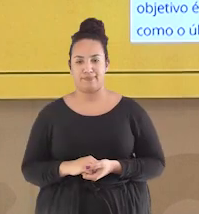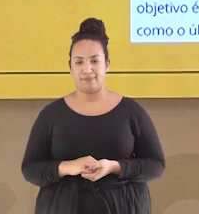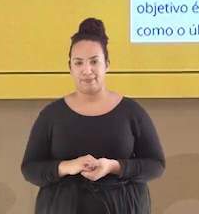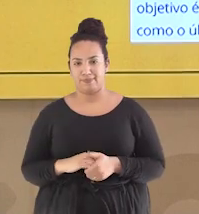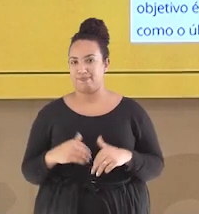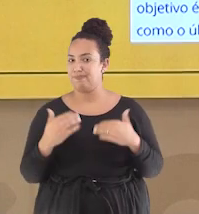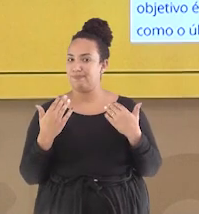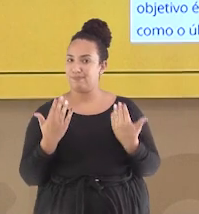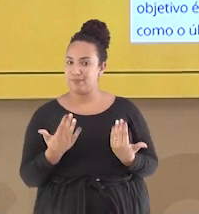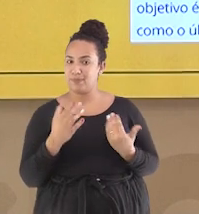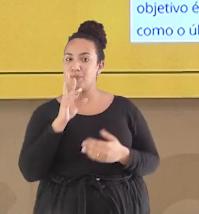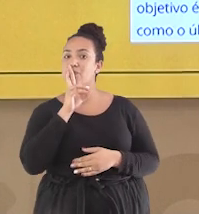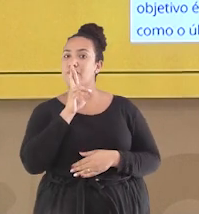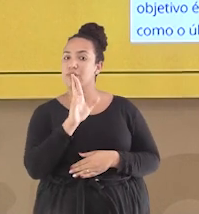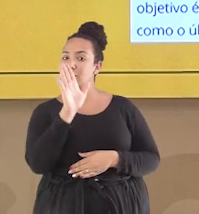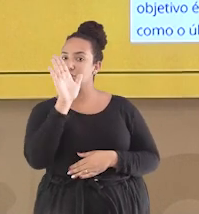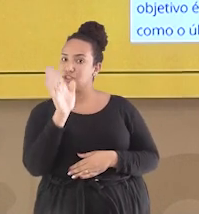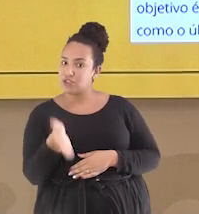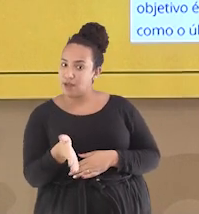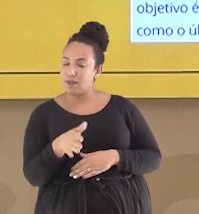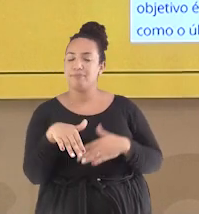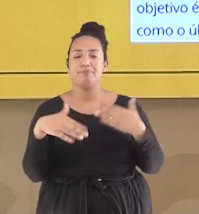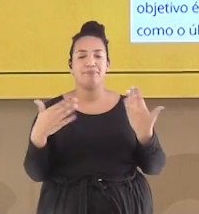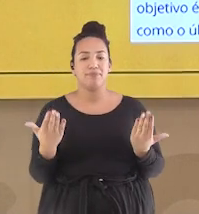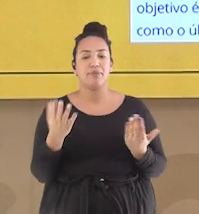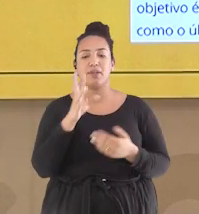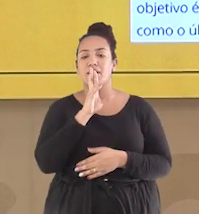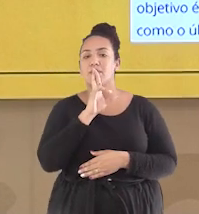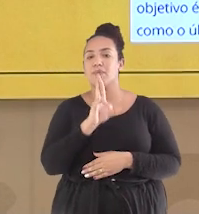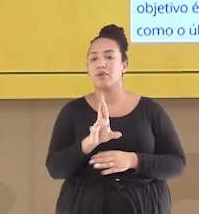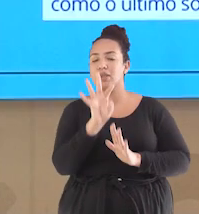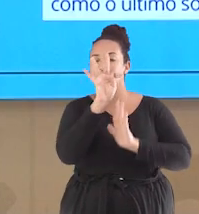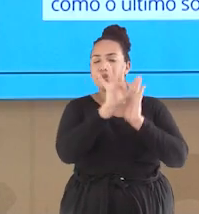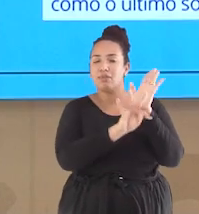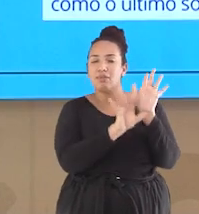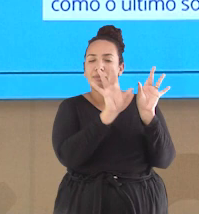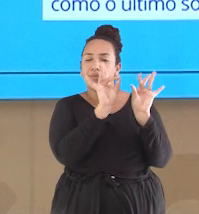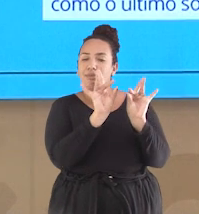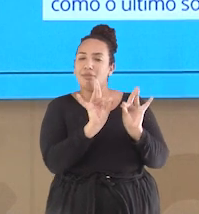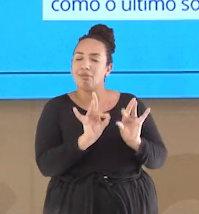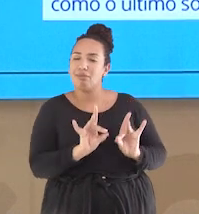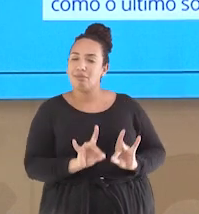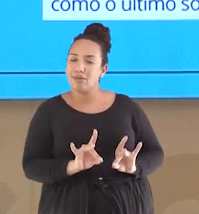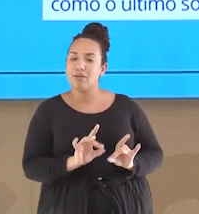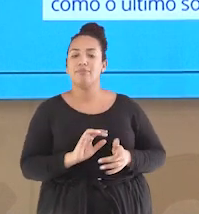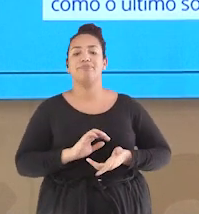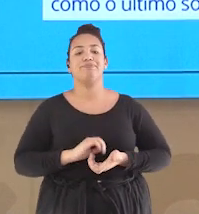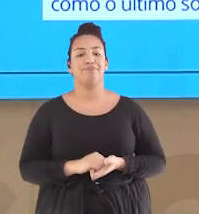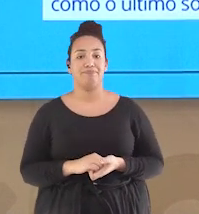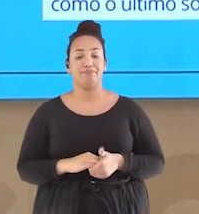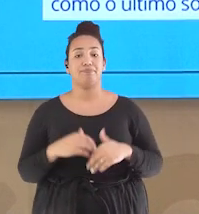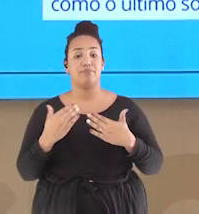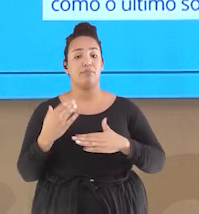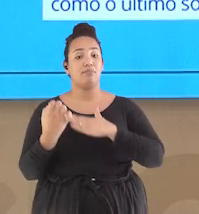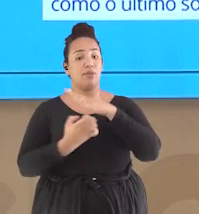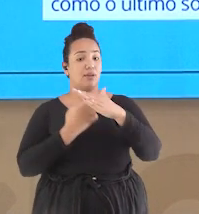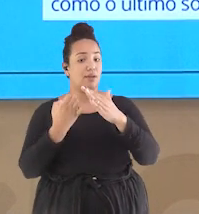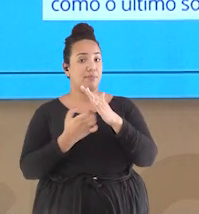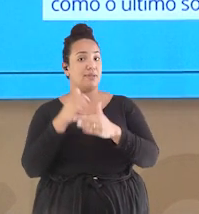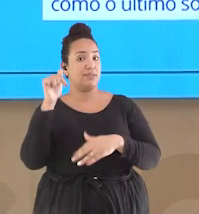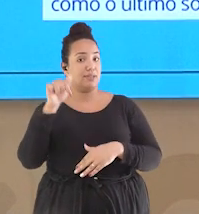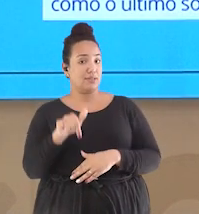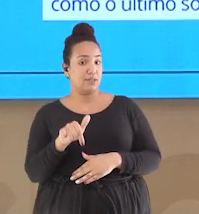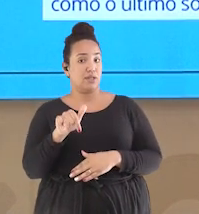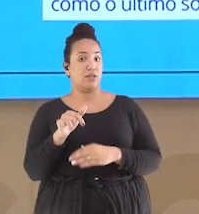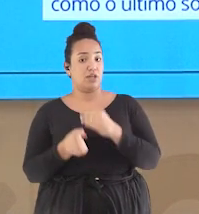E aí, conseguiram responder? As respostas estão bem explícitas no texto. Vejam só. A empresa responsável por